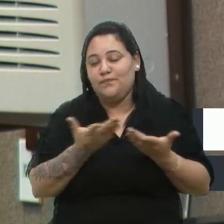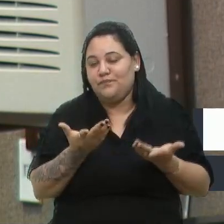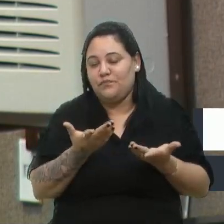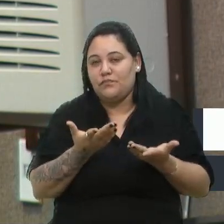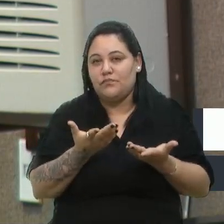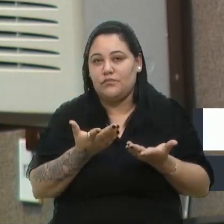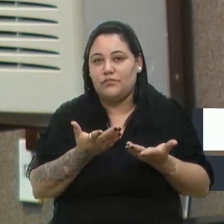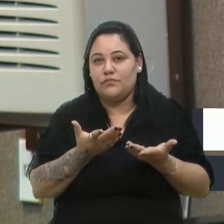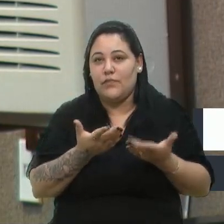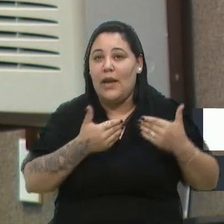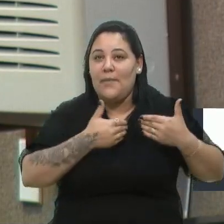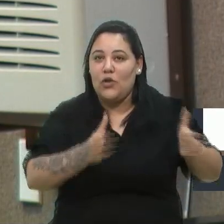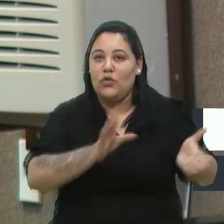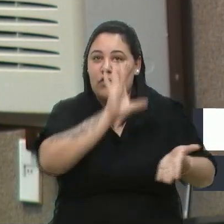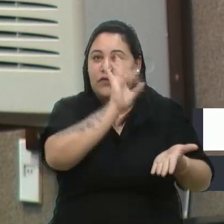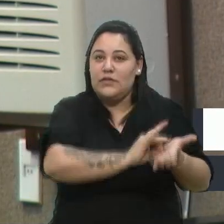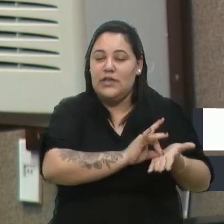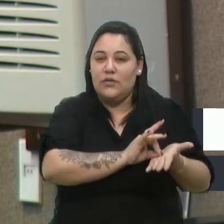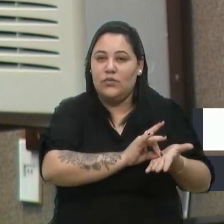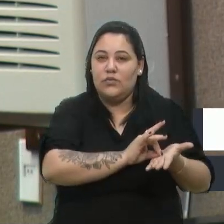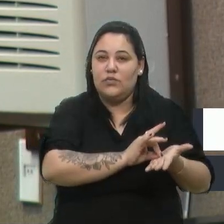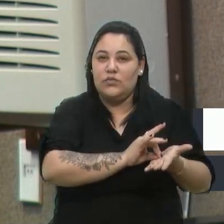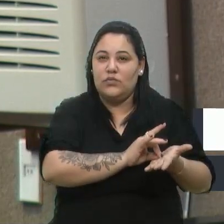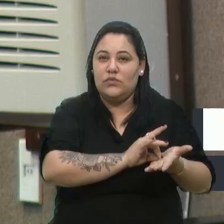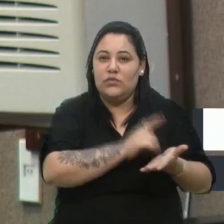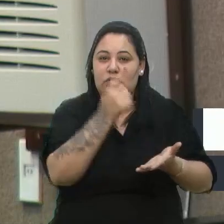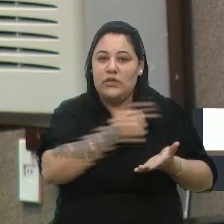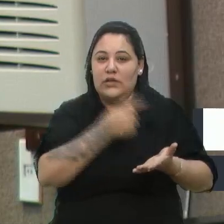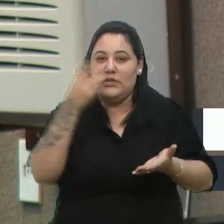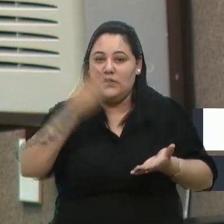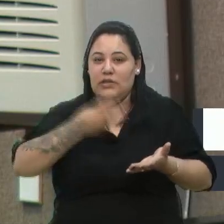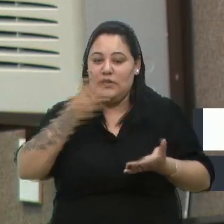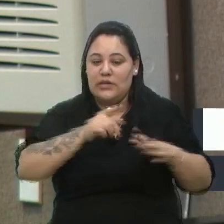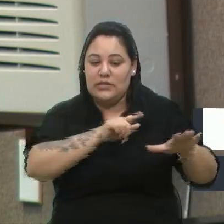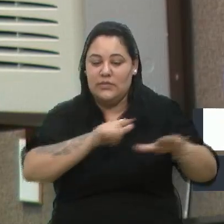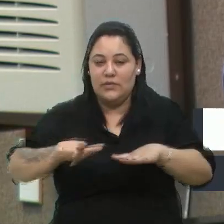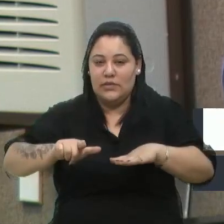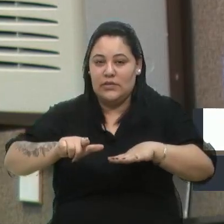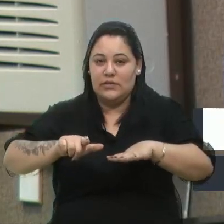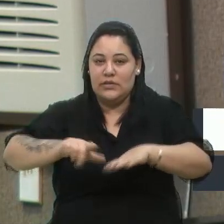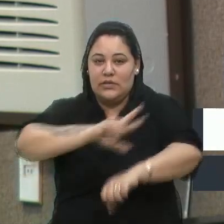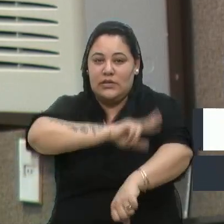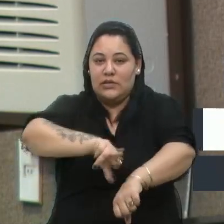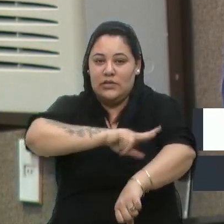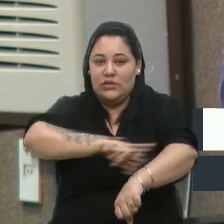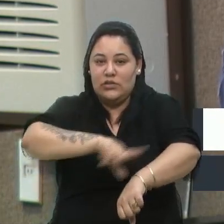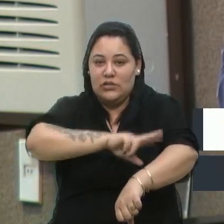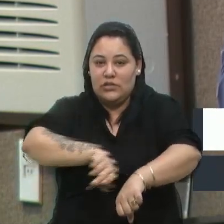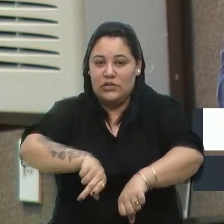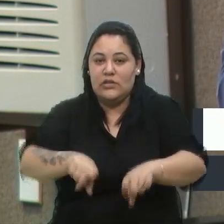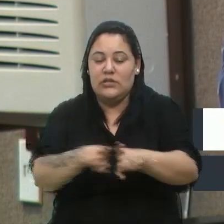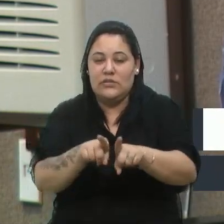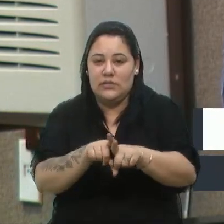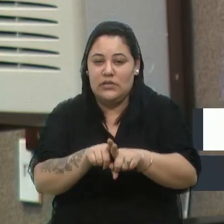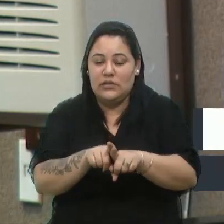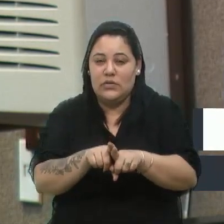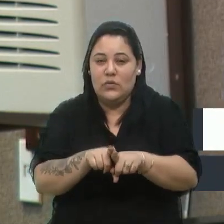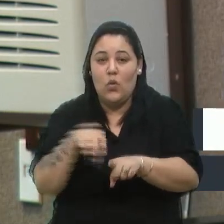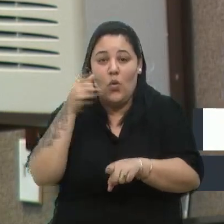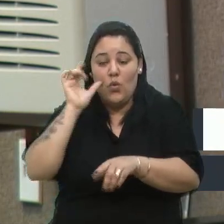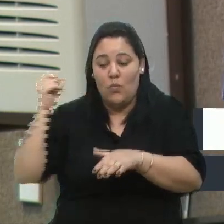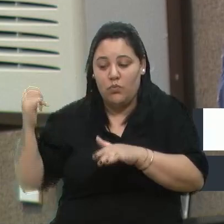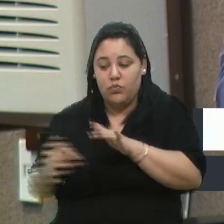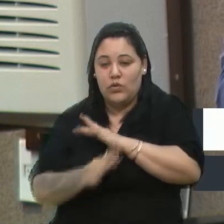foi a abertura da 13ª Semana das Etnias. Então, ontem, com a imigração